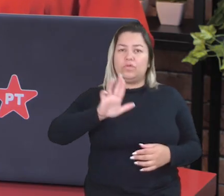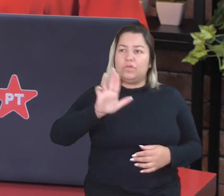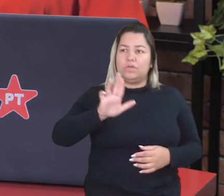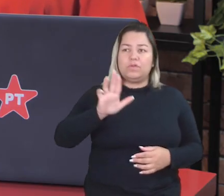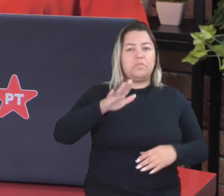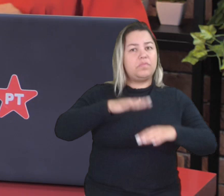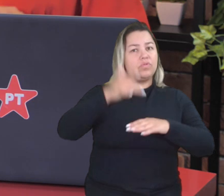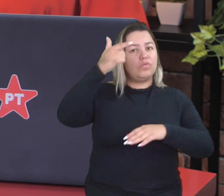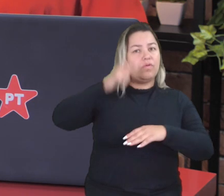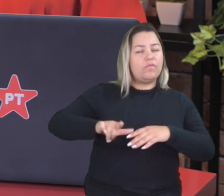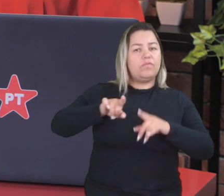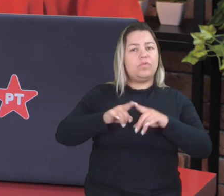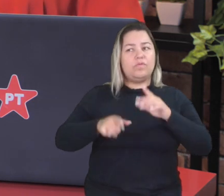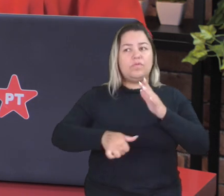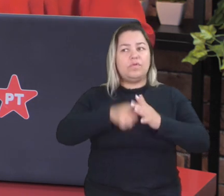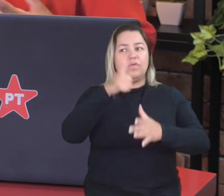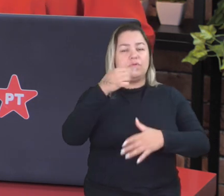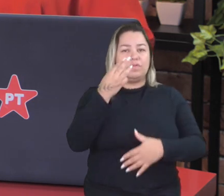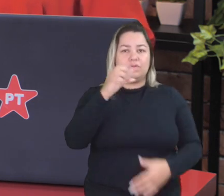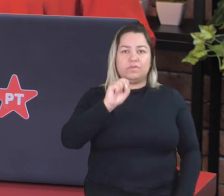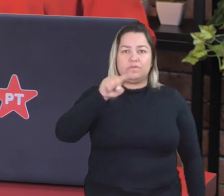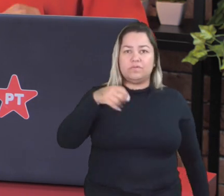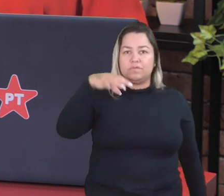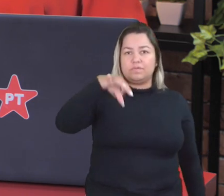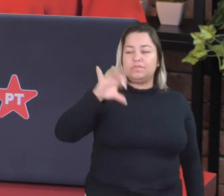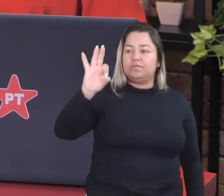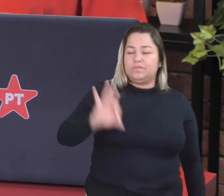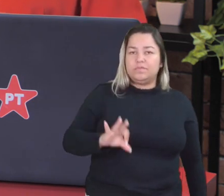terceiro cenário, Lula aparece mais uma vez no primeiro, com